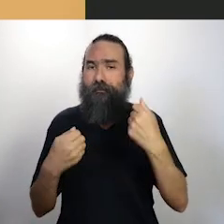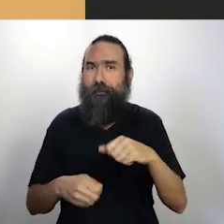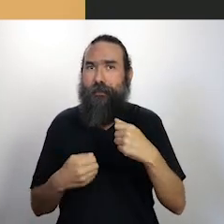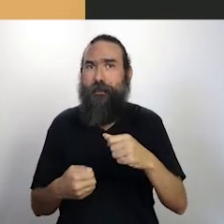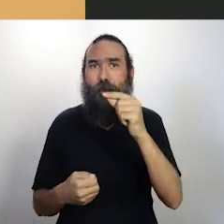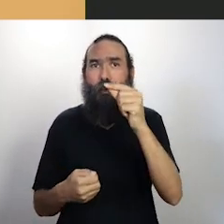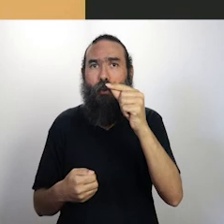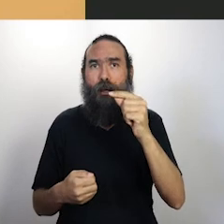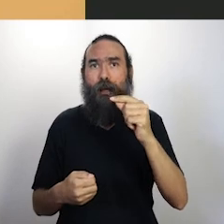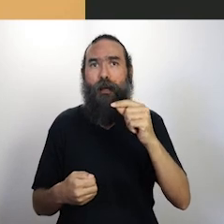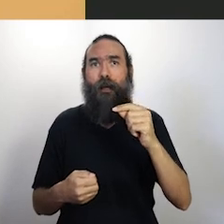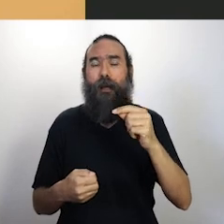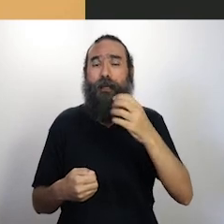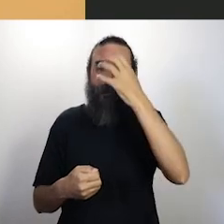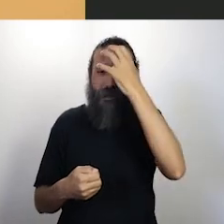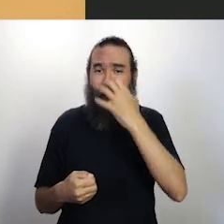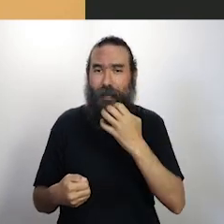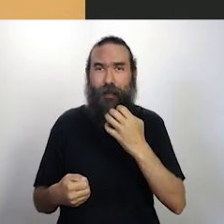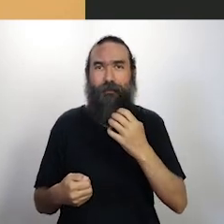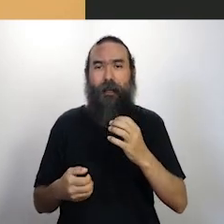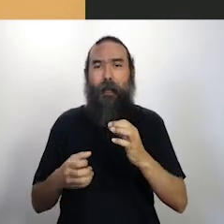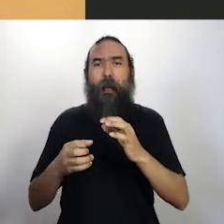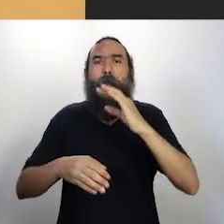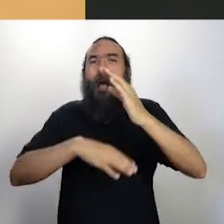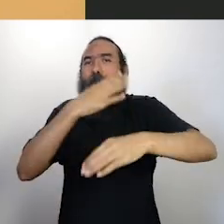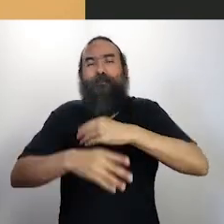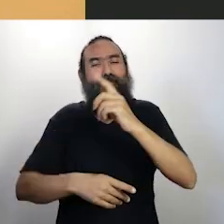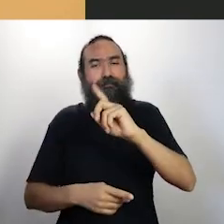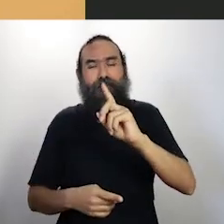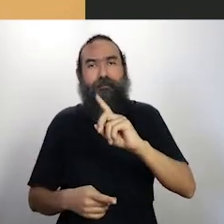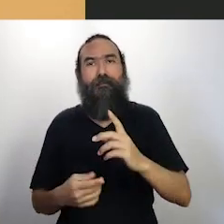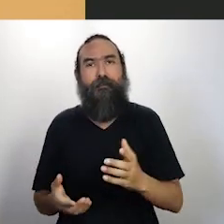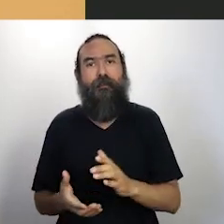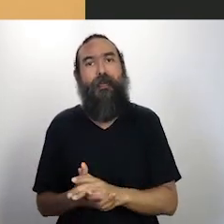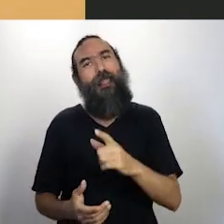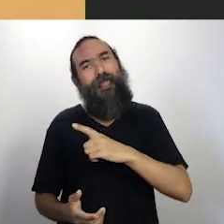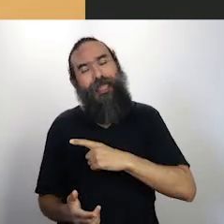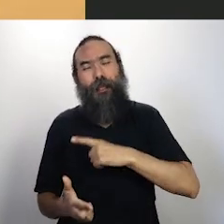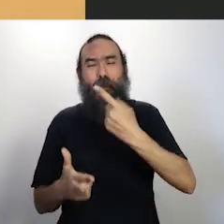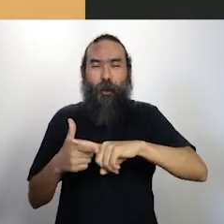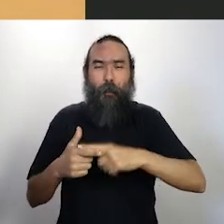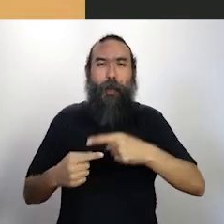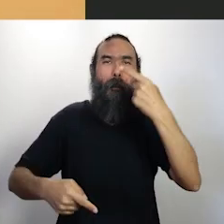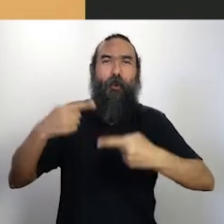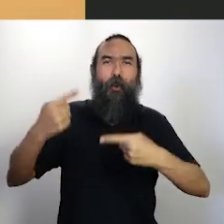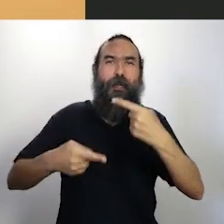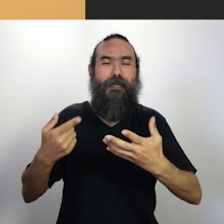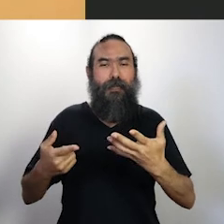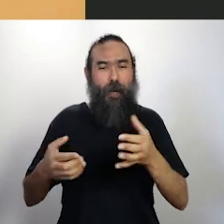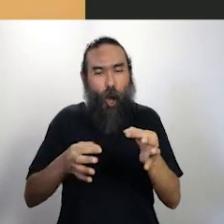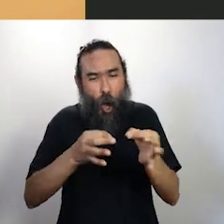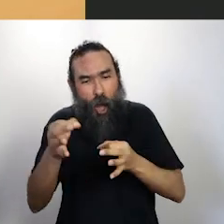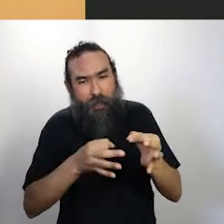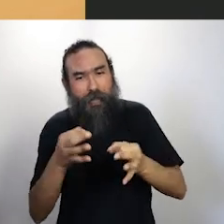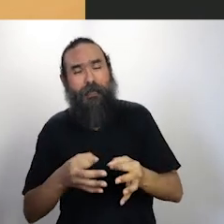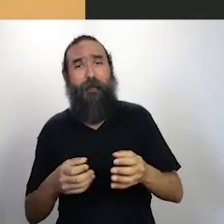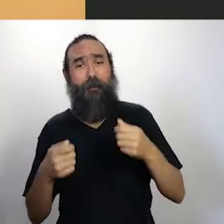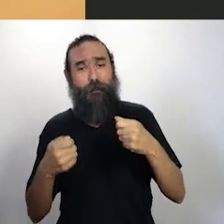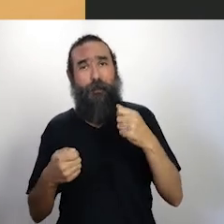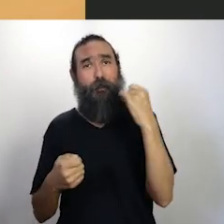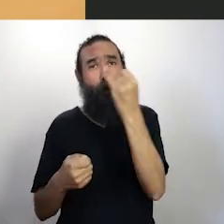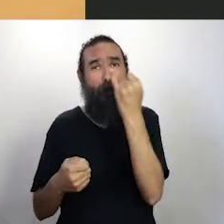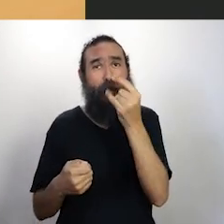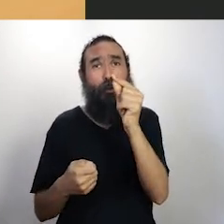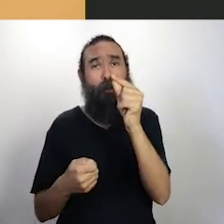de livre-arbítrio agora o que temos é pressão política é mobilização é articulação é diálogo